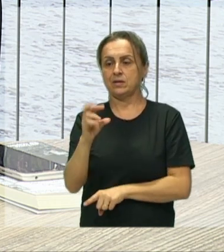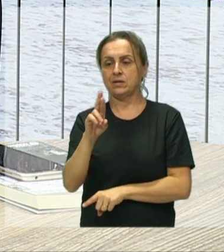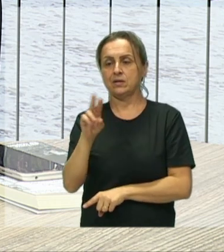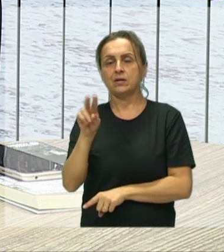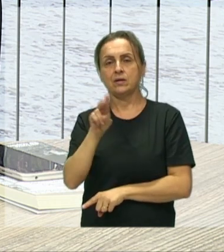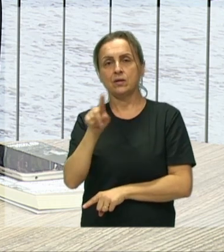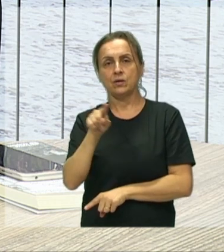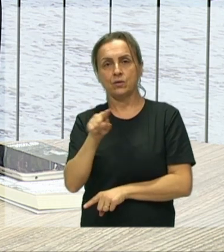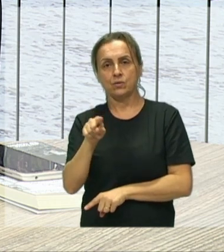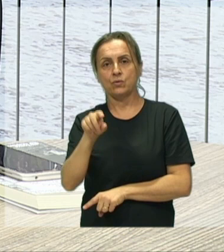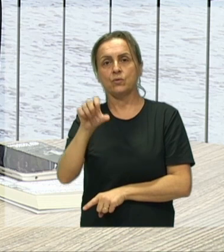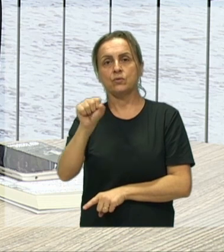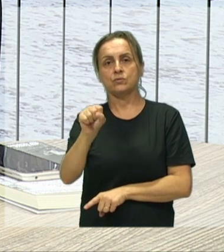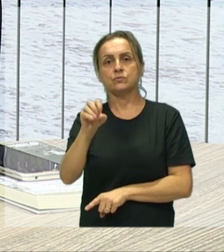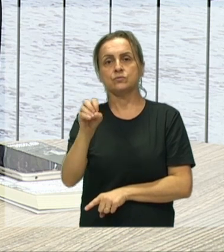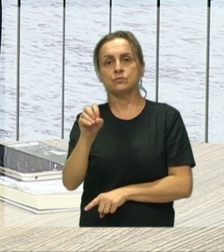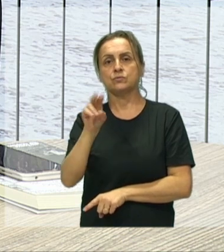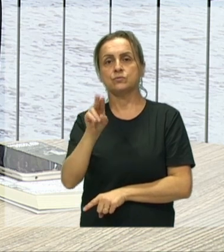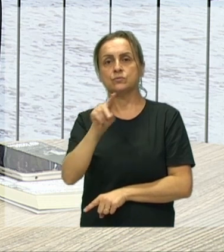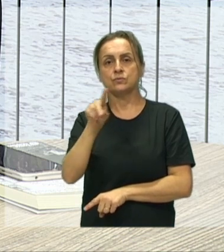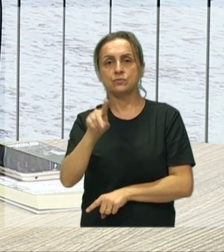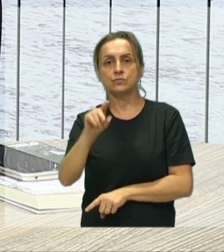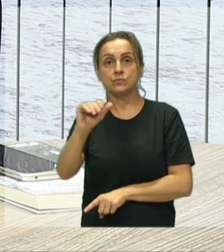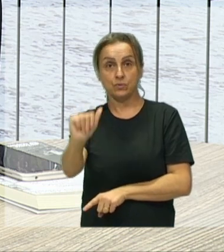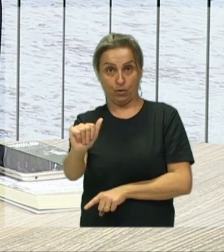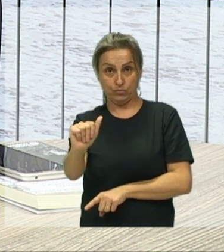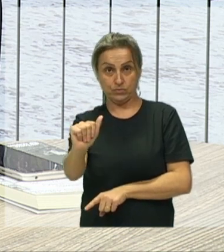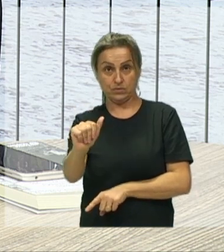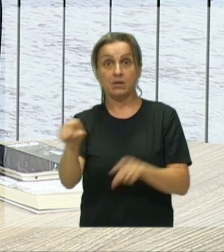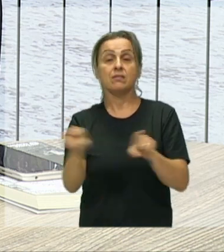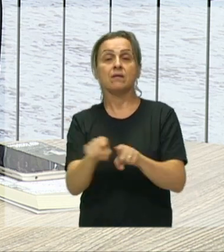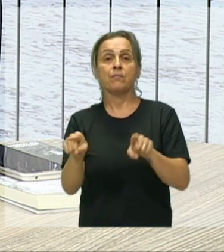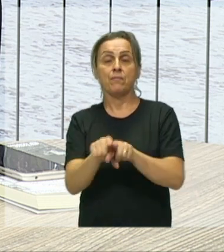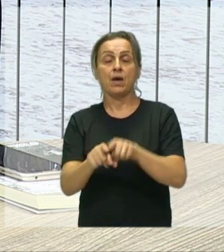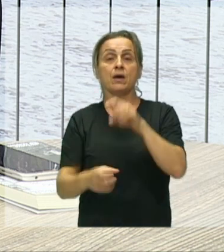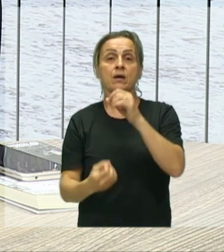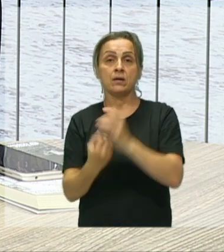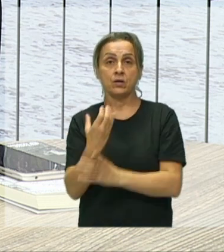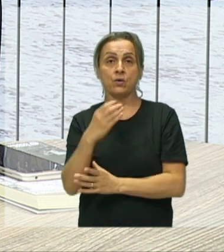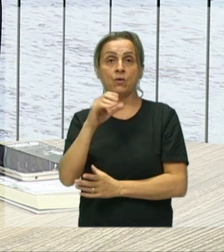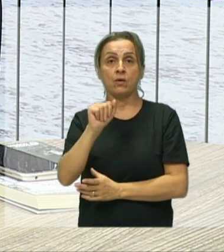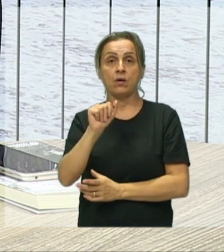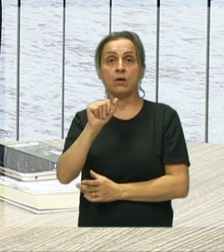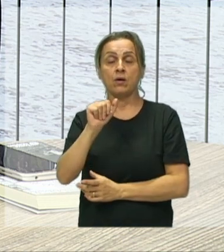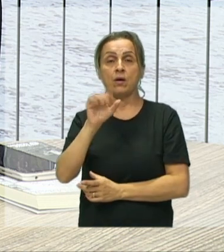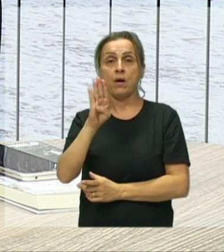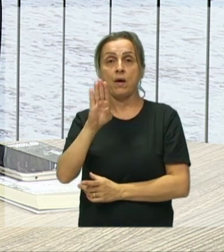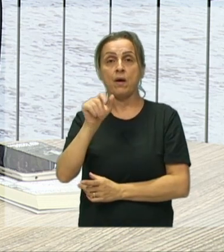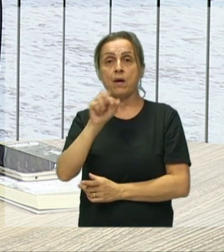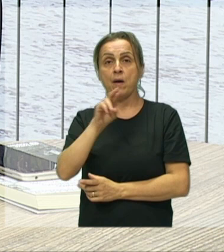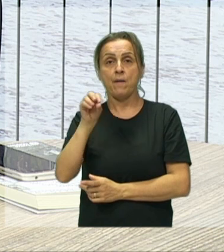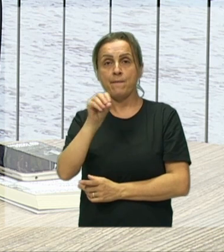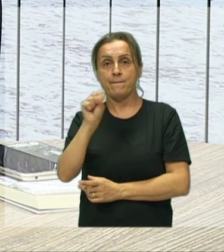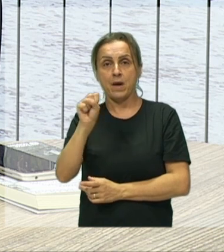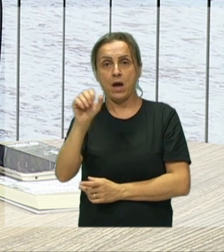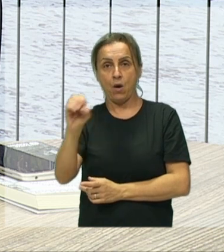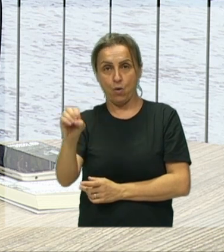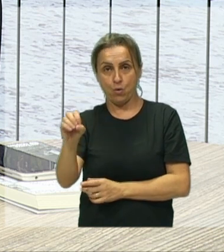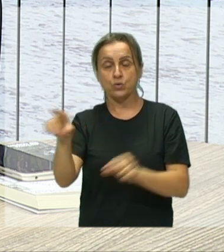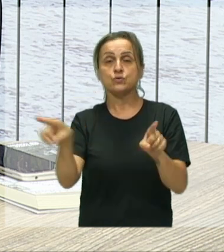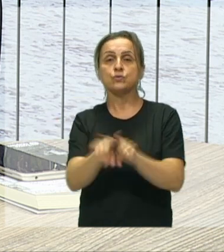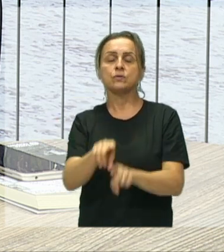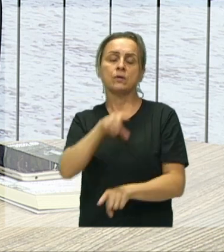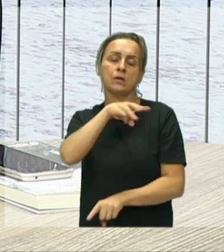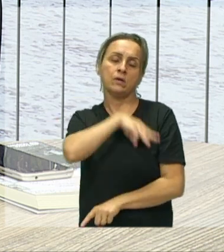Náutico, o Almirante Barroso e o Marcílio Dias. E no mesmo ano fundou o Clube Náutico